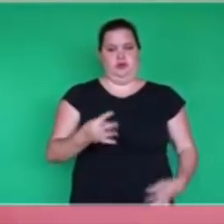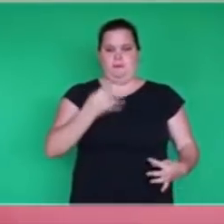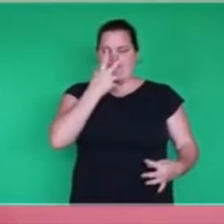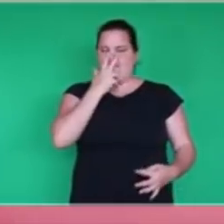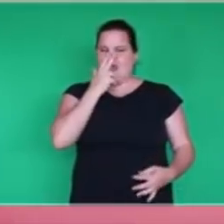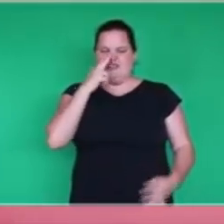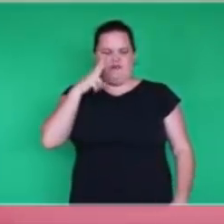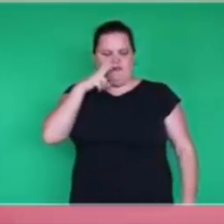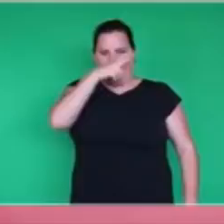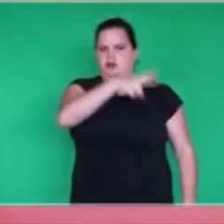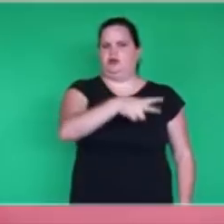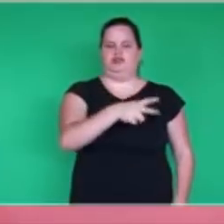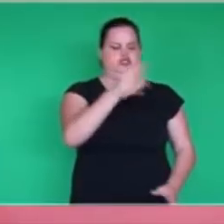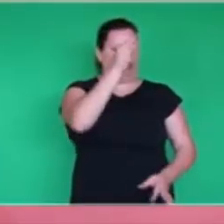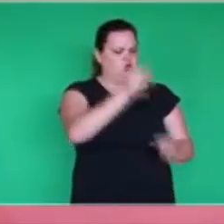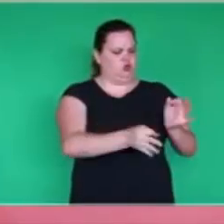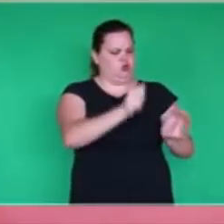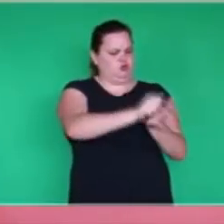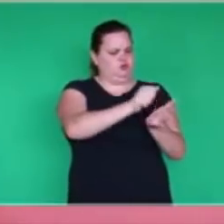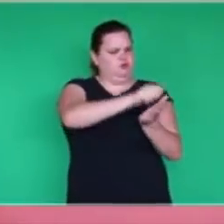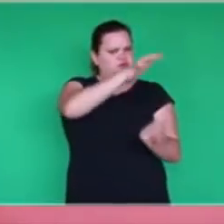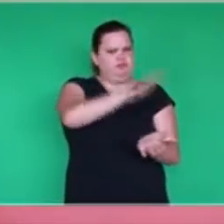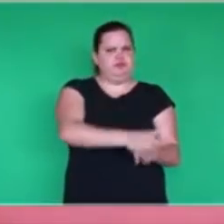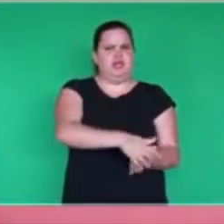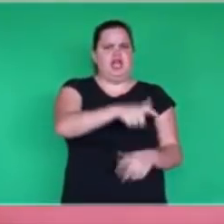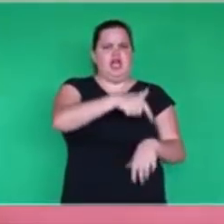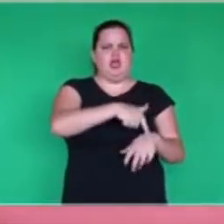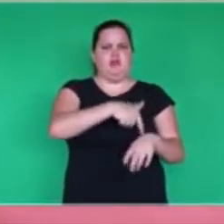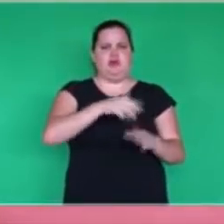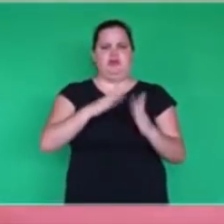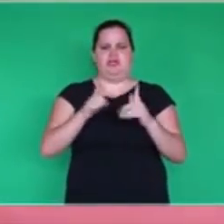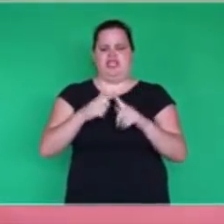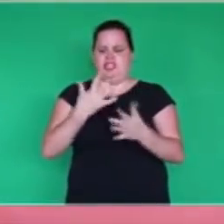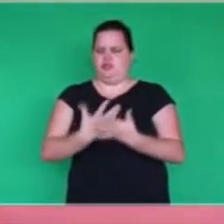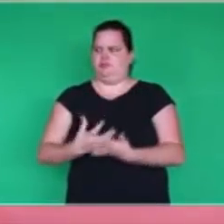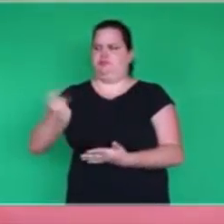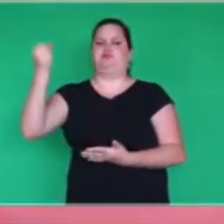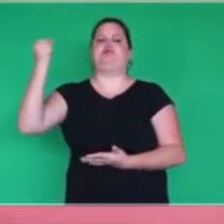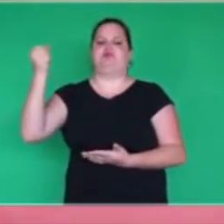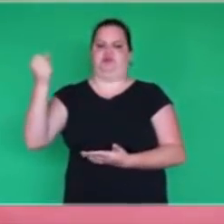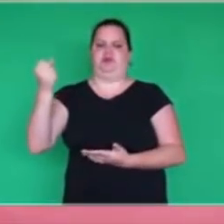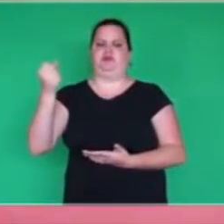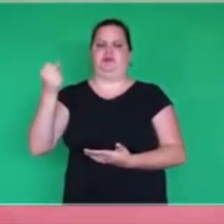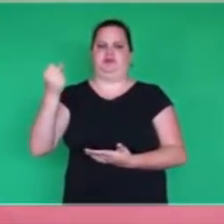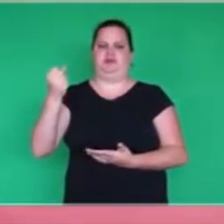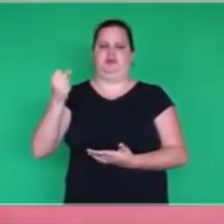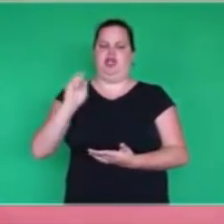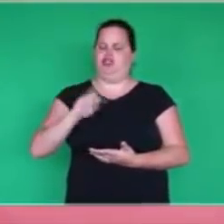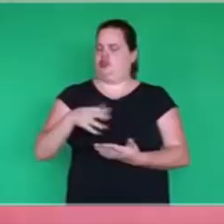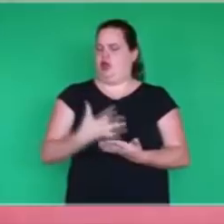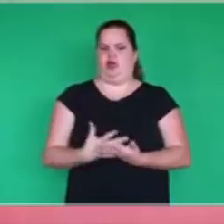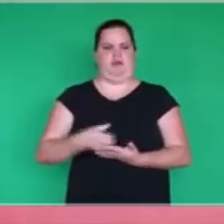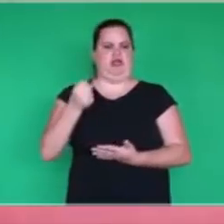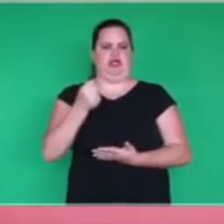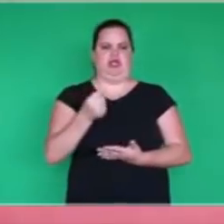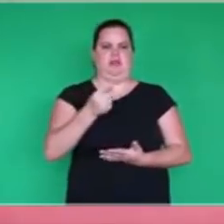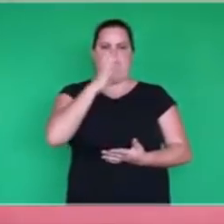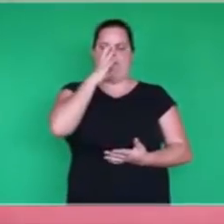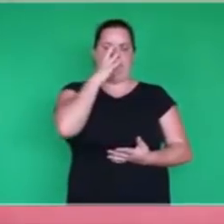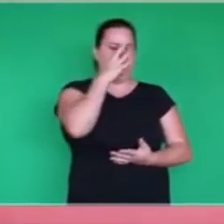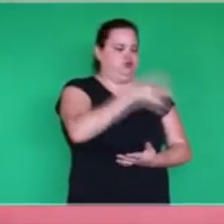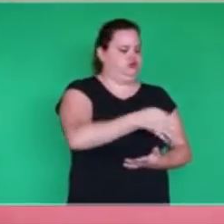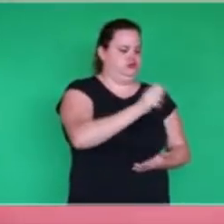intensidade, serão juízos quando a igreja estará fora. A igreja estará arrebatada. Uma